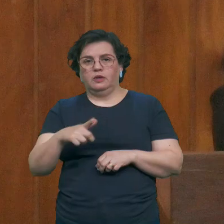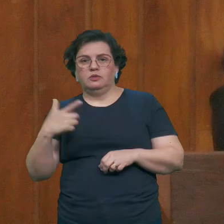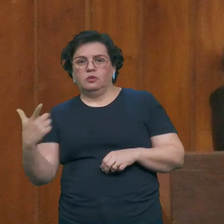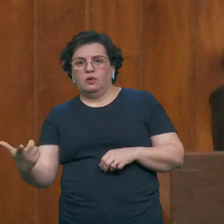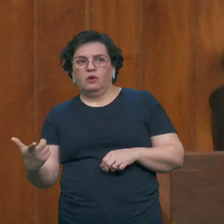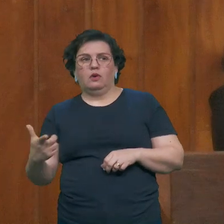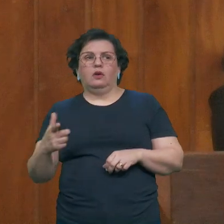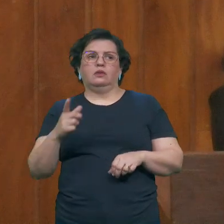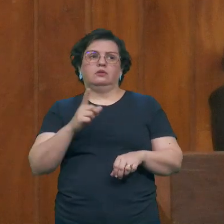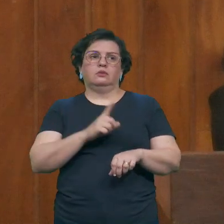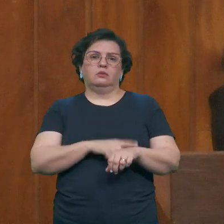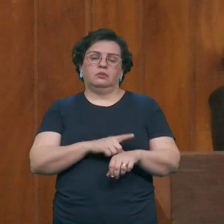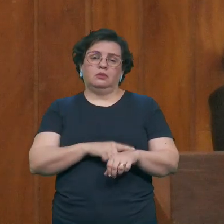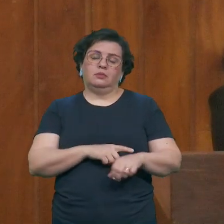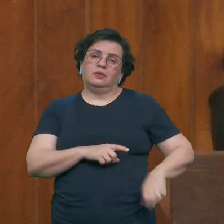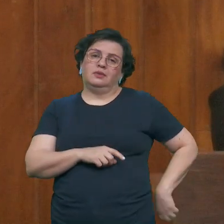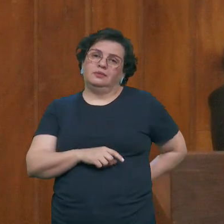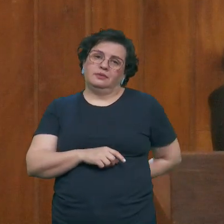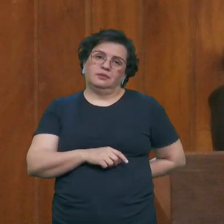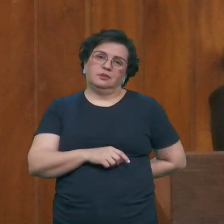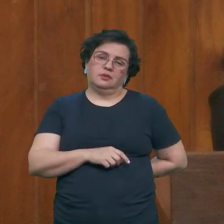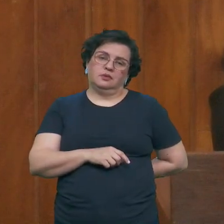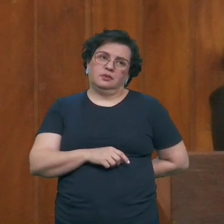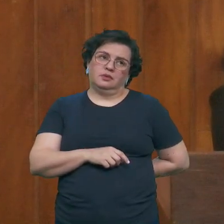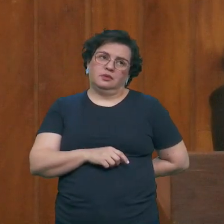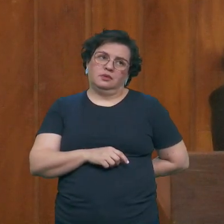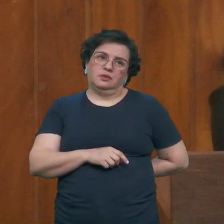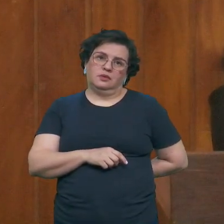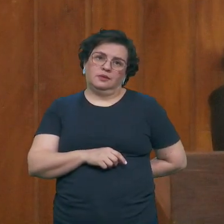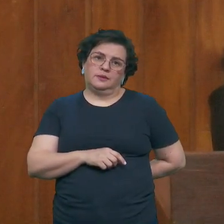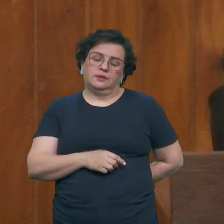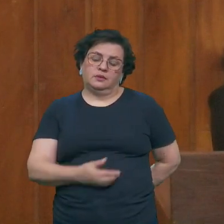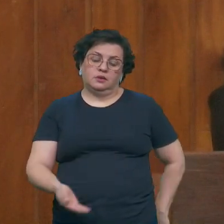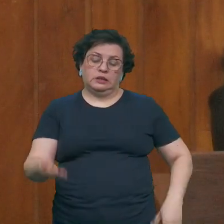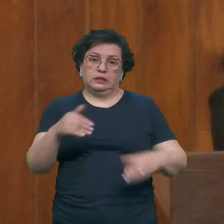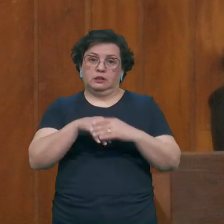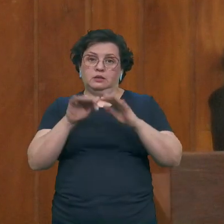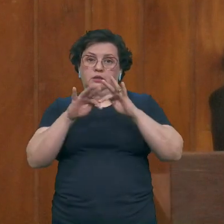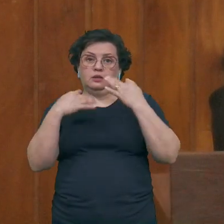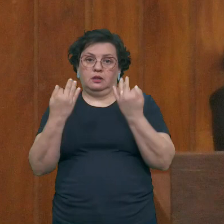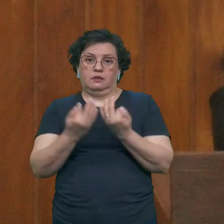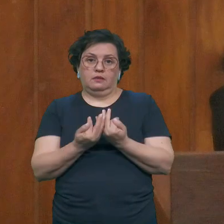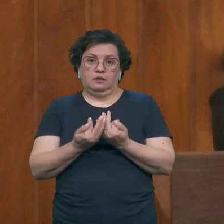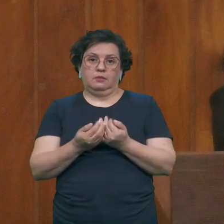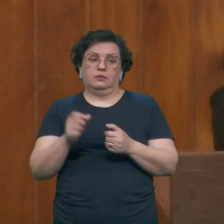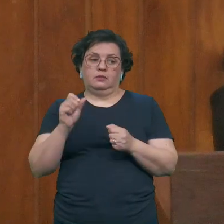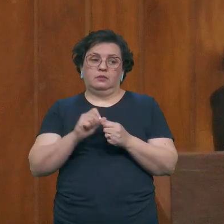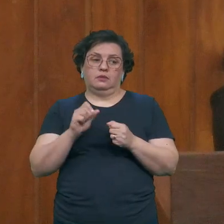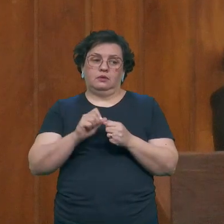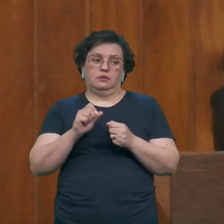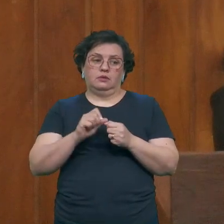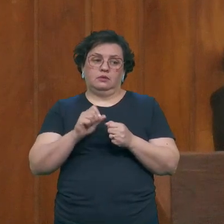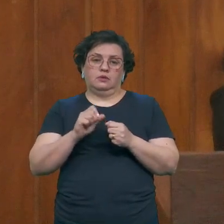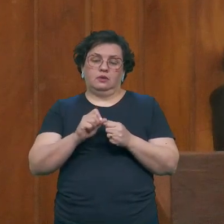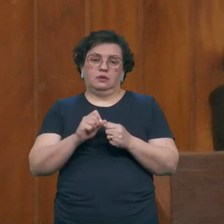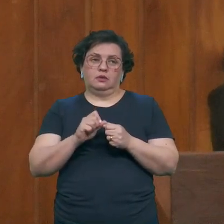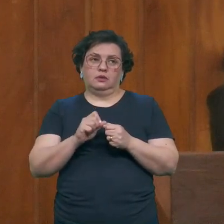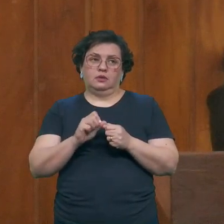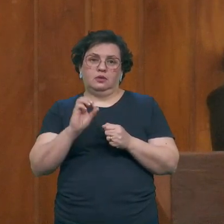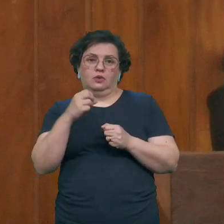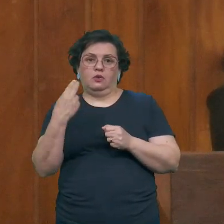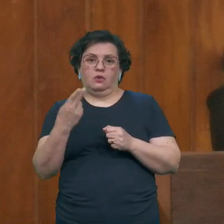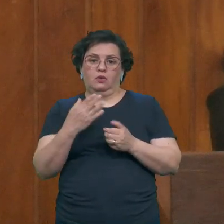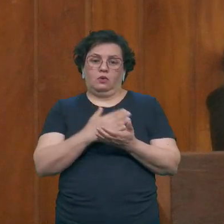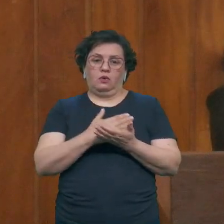até de no interior da sua família, de promover ou fundar